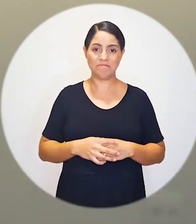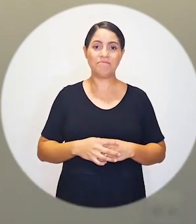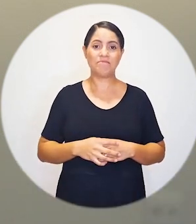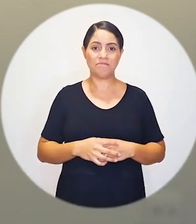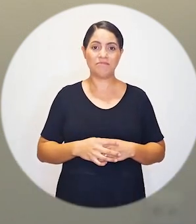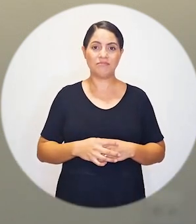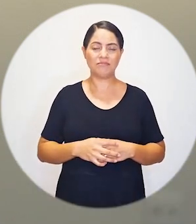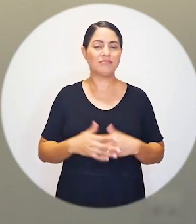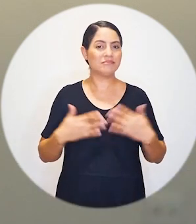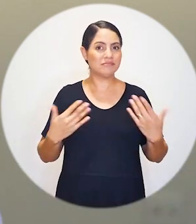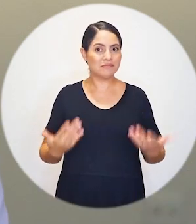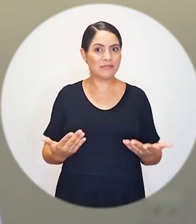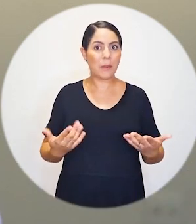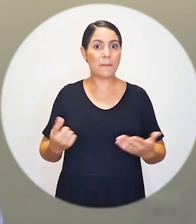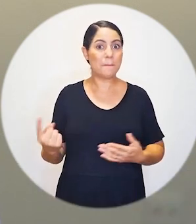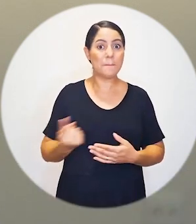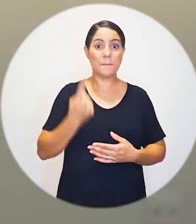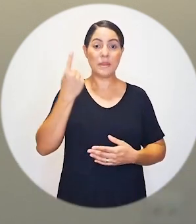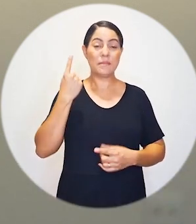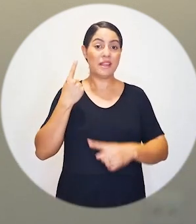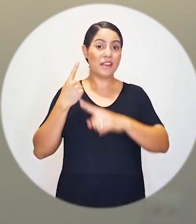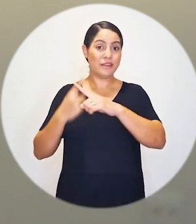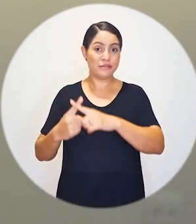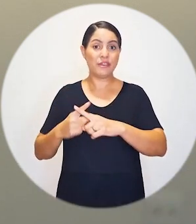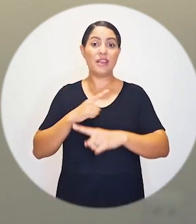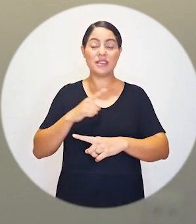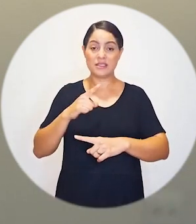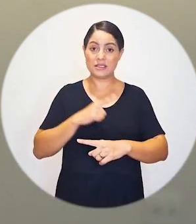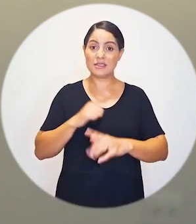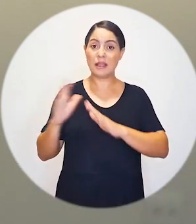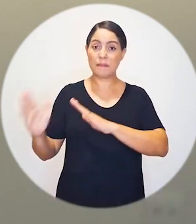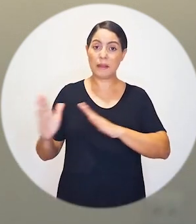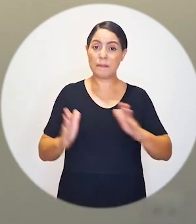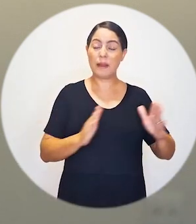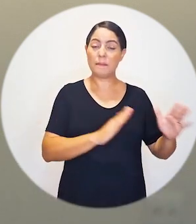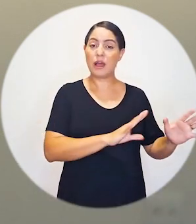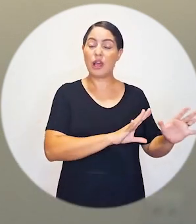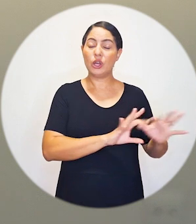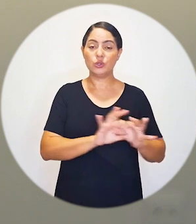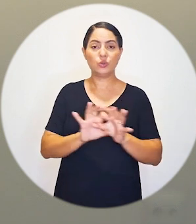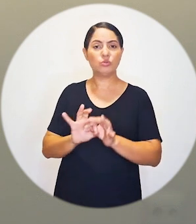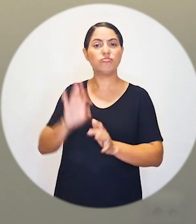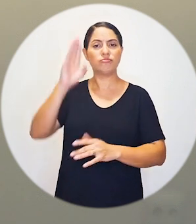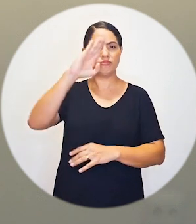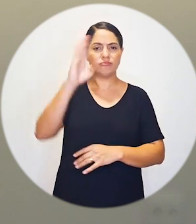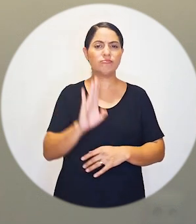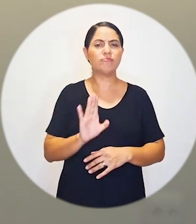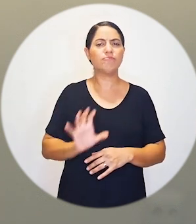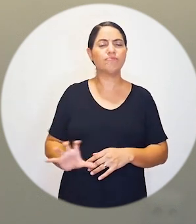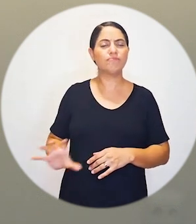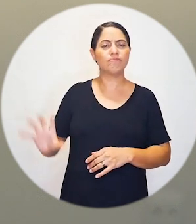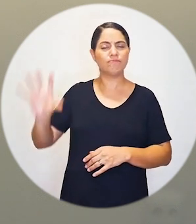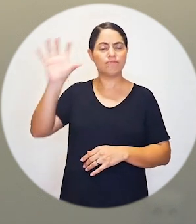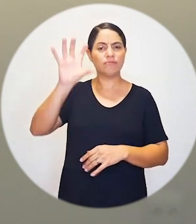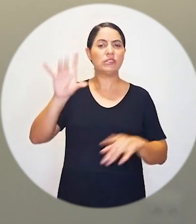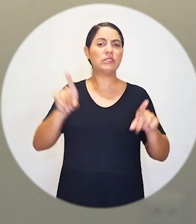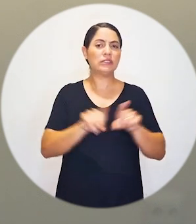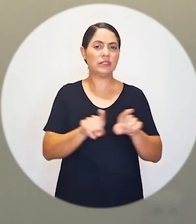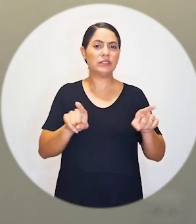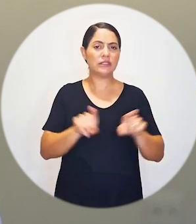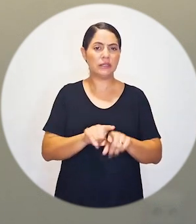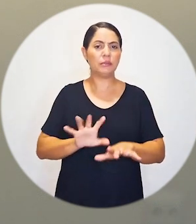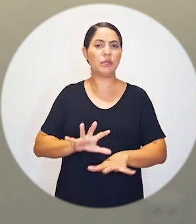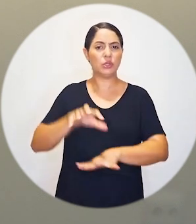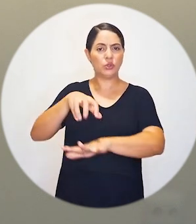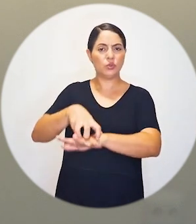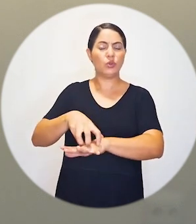e para zelar pelo bom andamento dos processos disciplinares em trâmite em todas as seccionais do país e nos órgãos do Conselho Federal